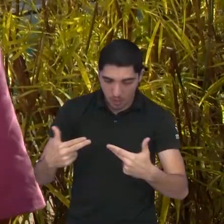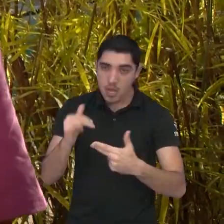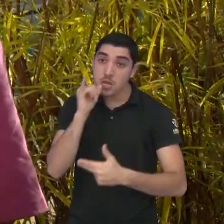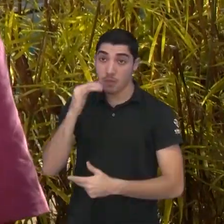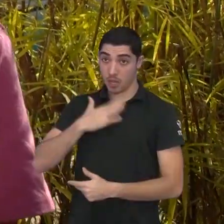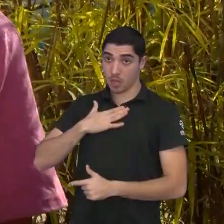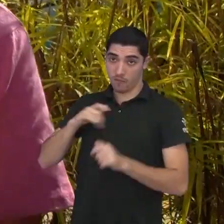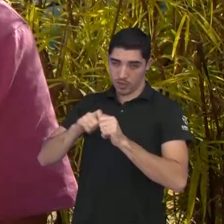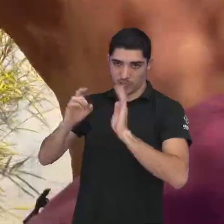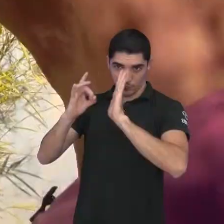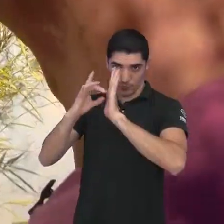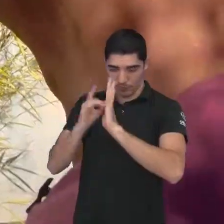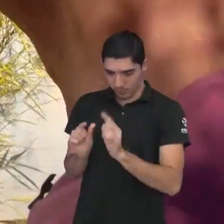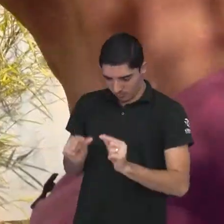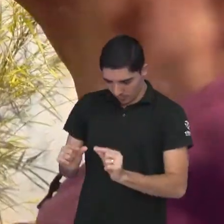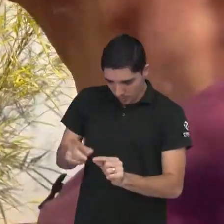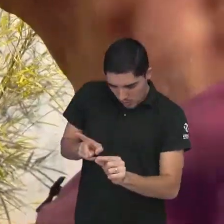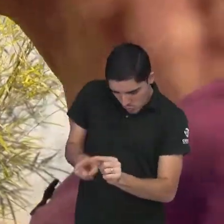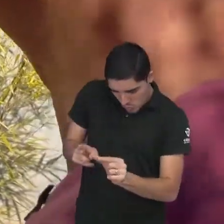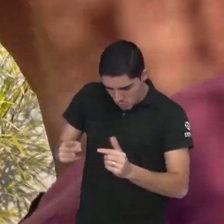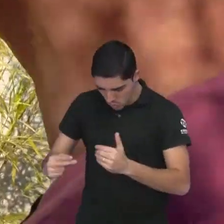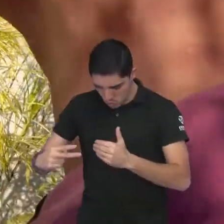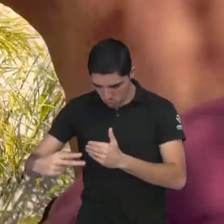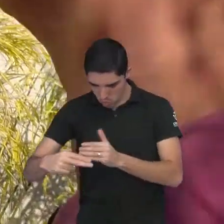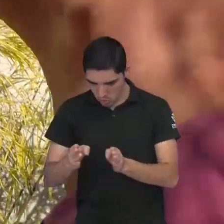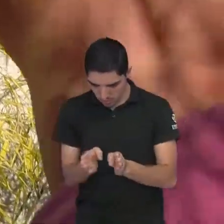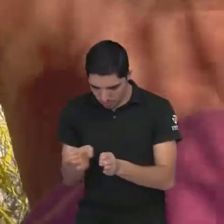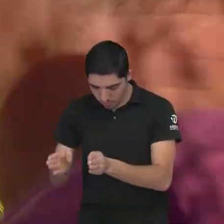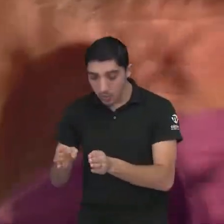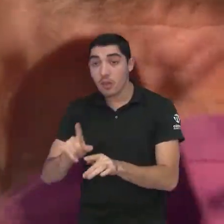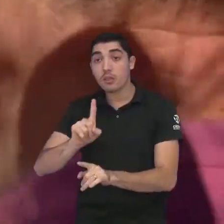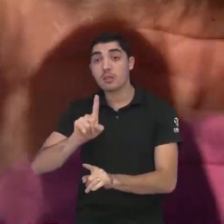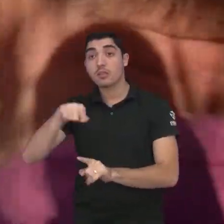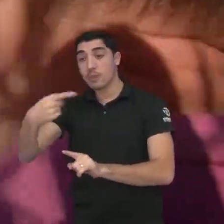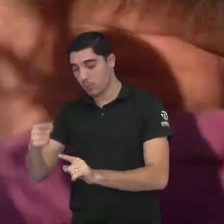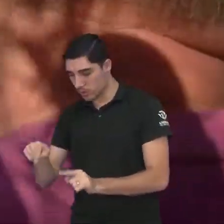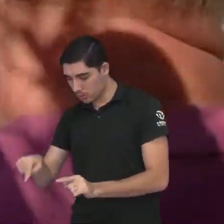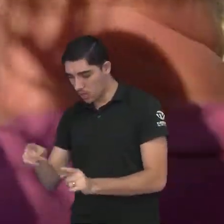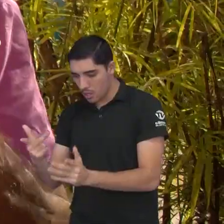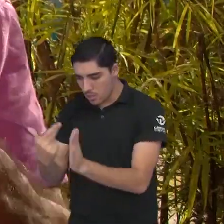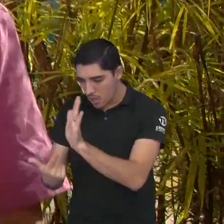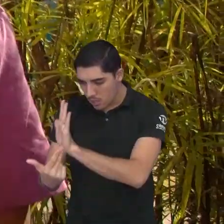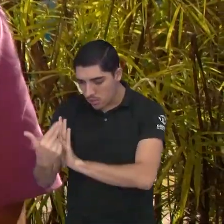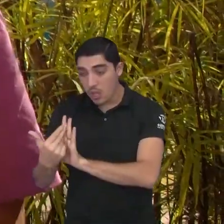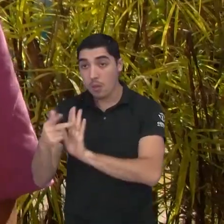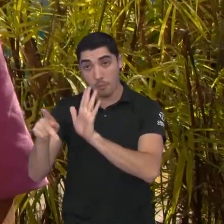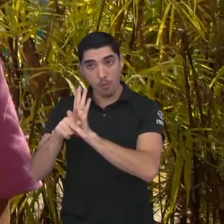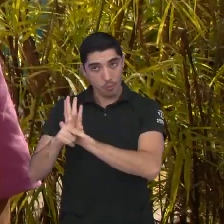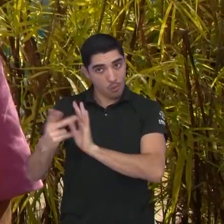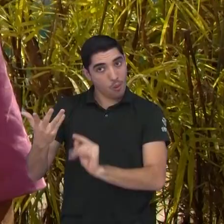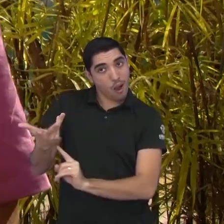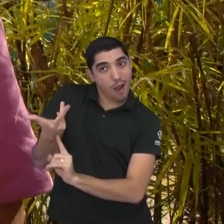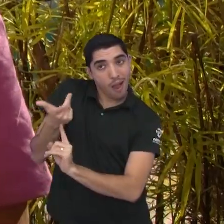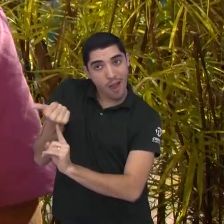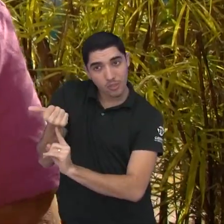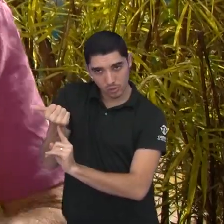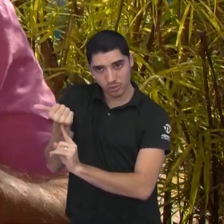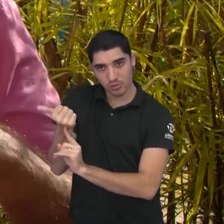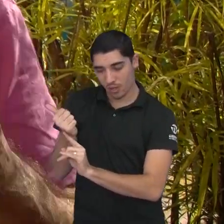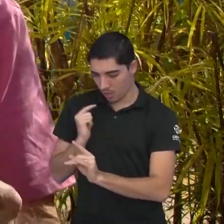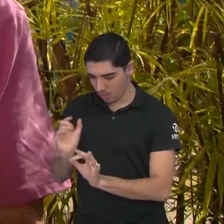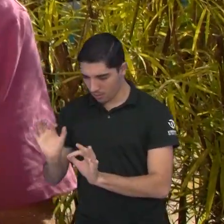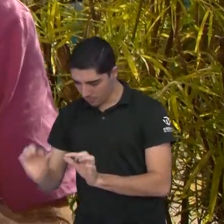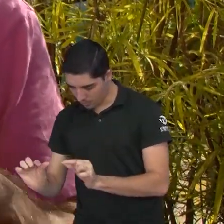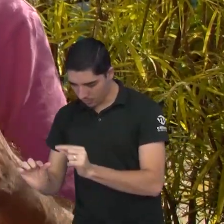esses fragmentos de vidro ou de cerâmica, e você está trabalhando depois com a formação da arte em si, quando você está compondo o seu trabalho. Então você